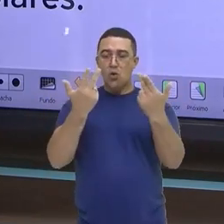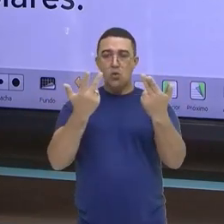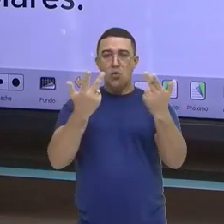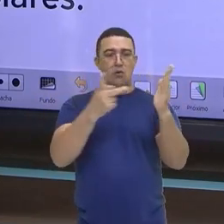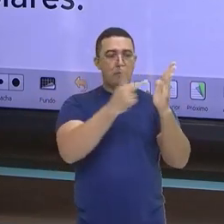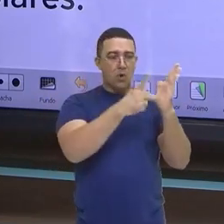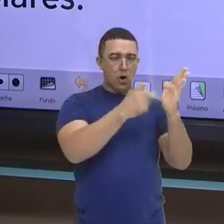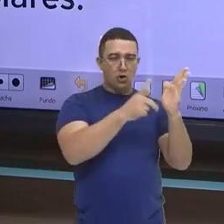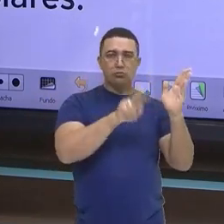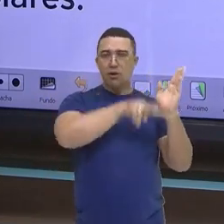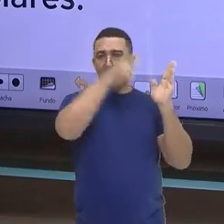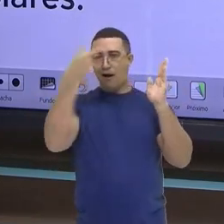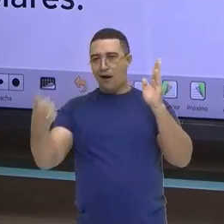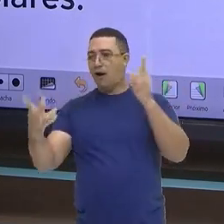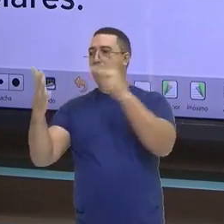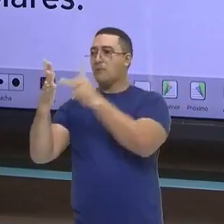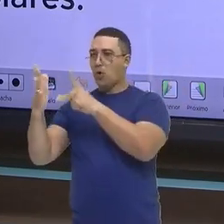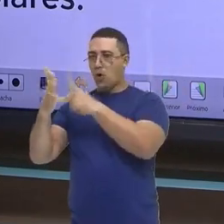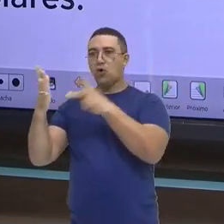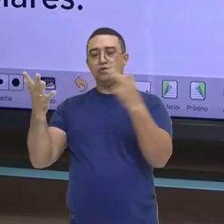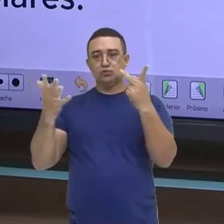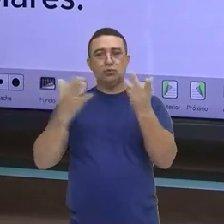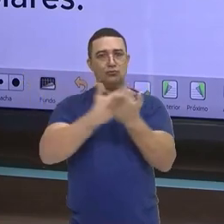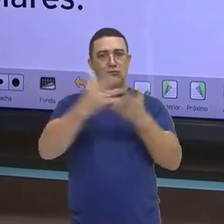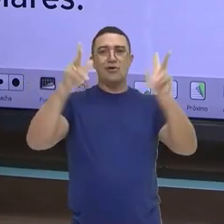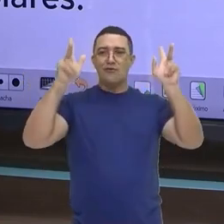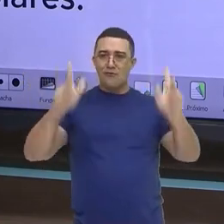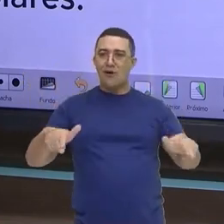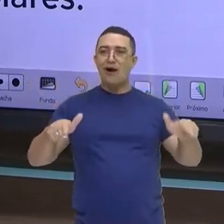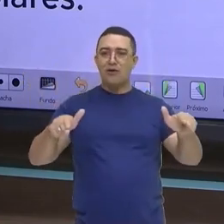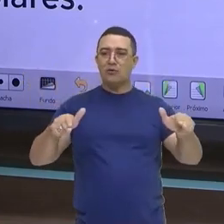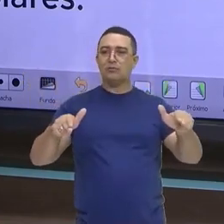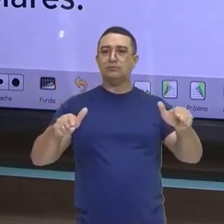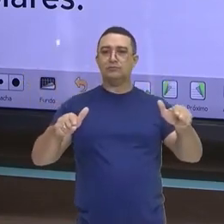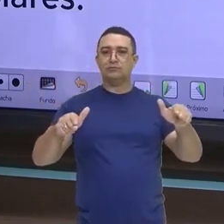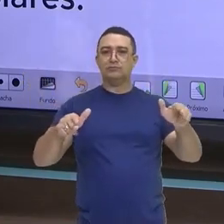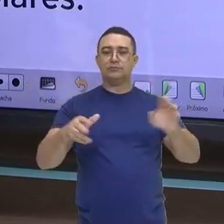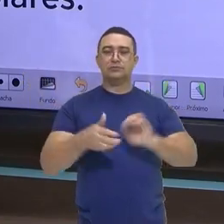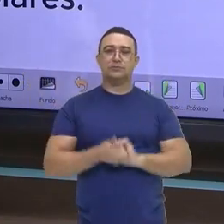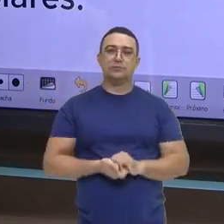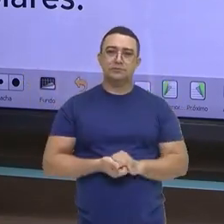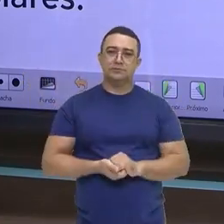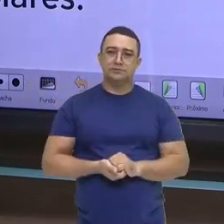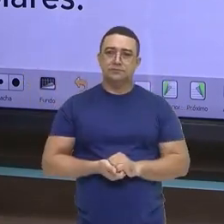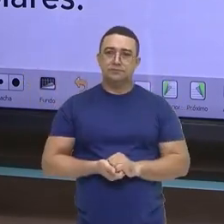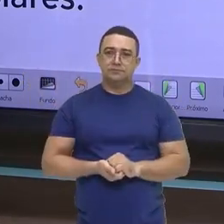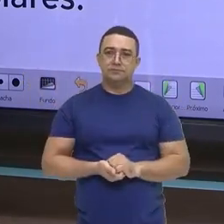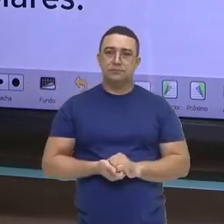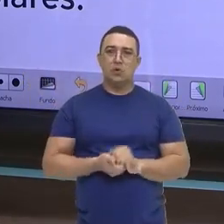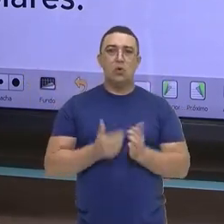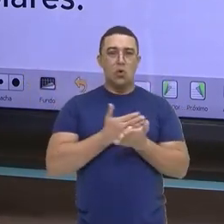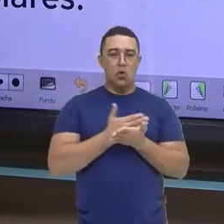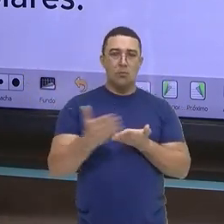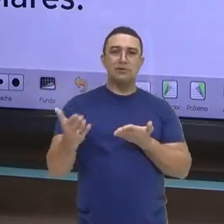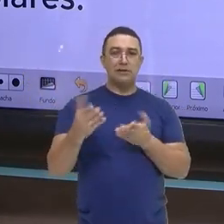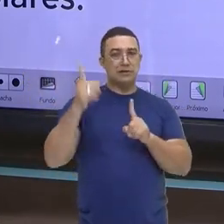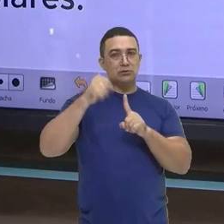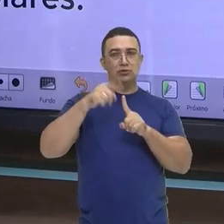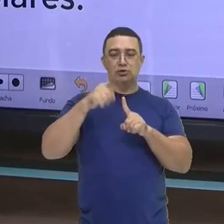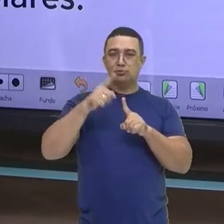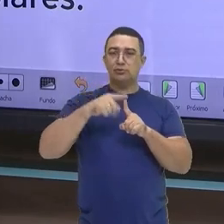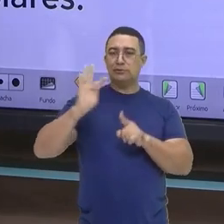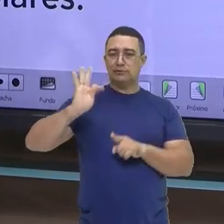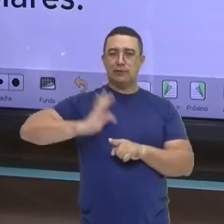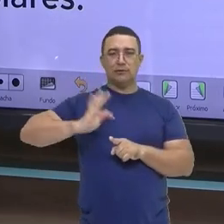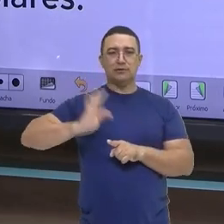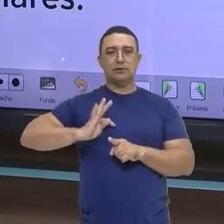ponto para o outro, né? A partir do meu ponto de origem em que eu vou estar colocando aquelas informações, a partir desse tipo de